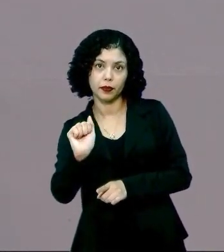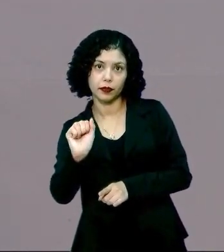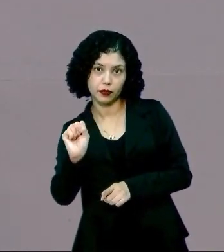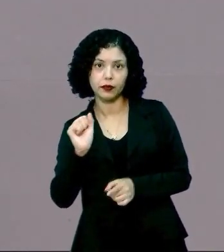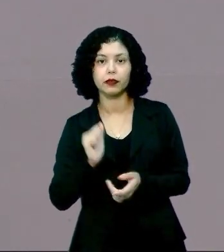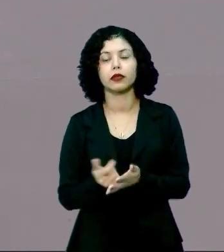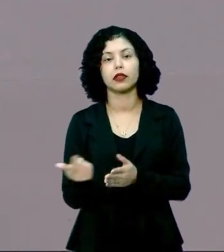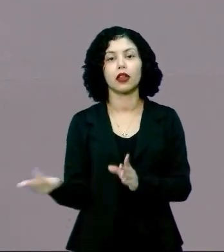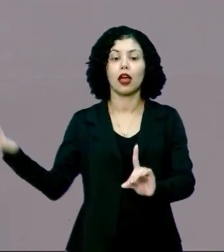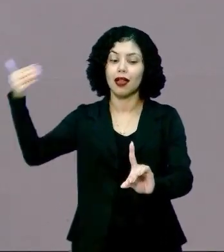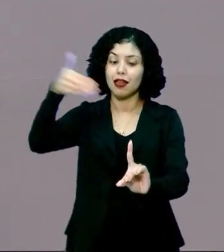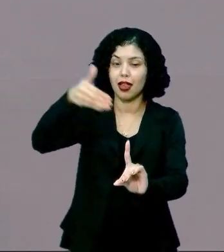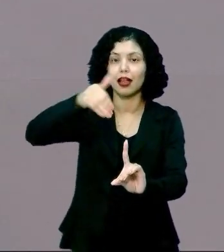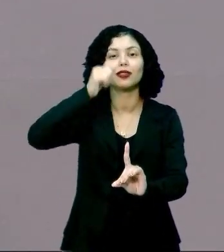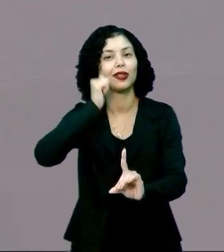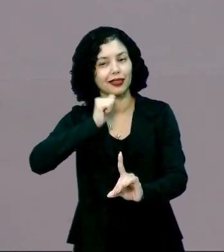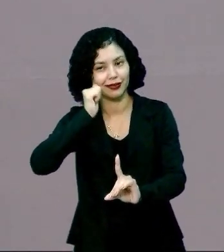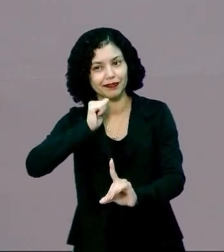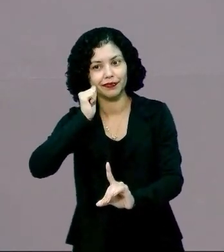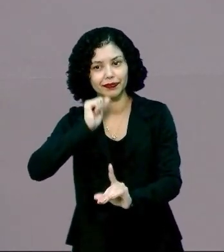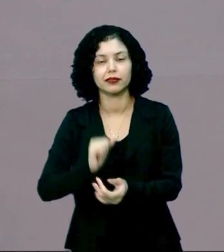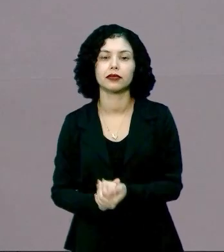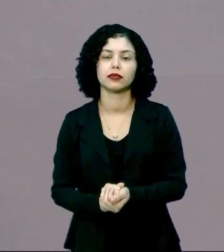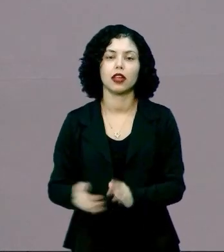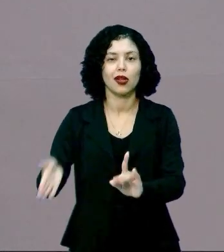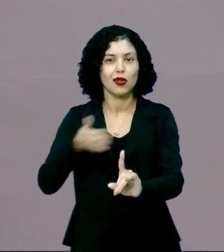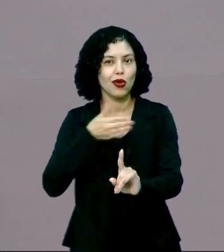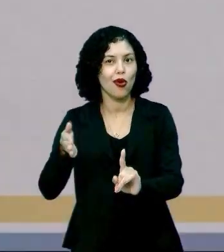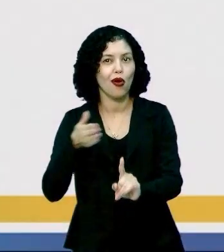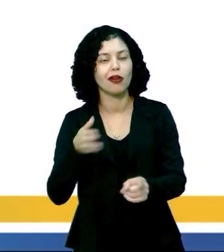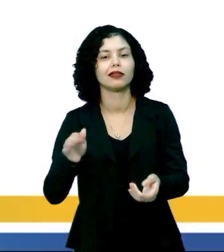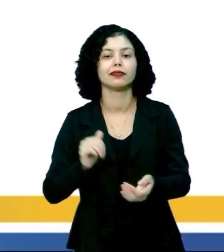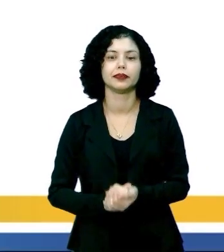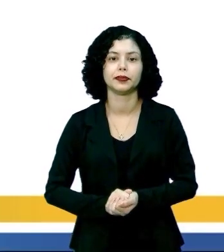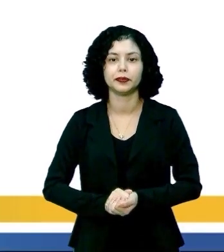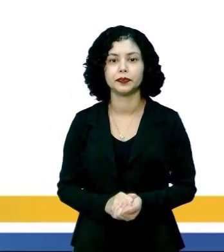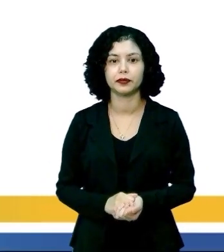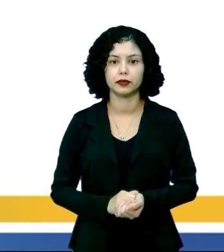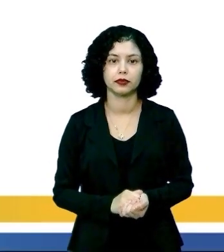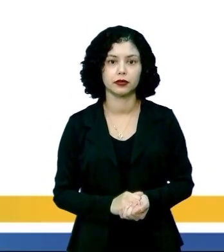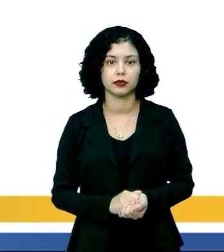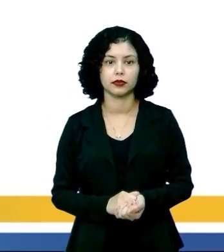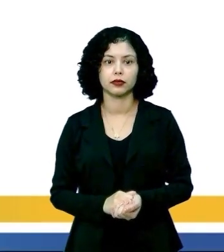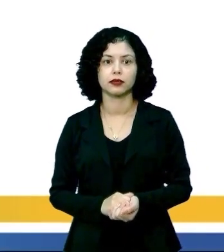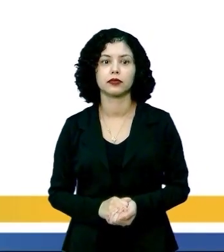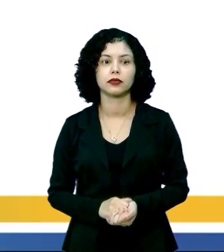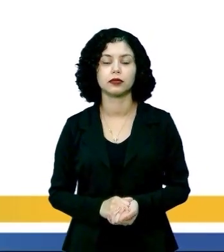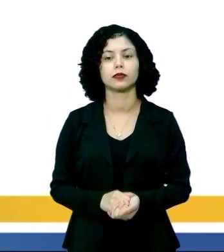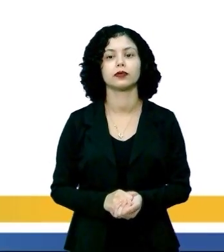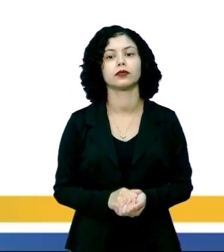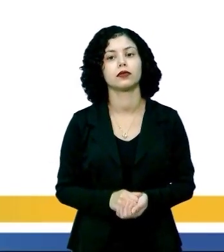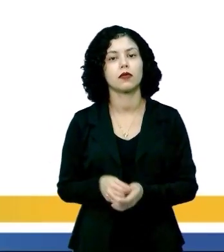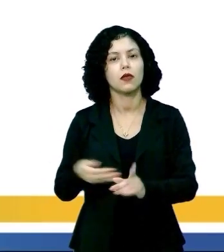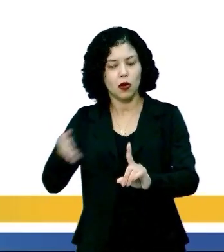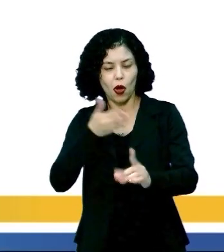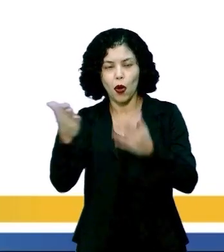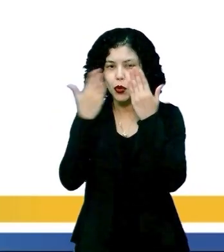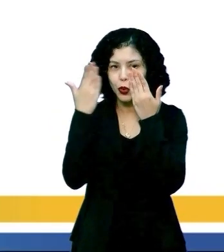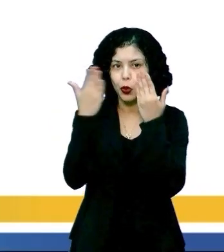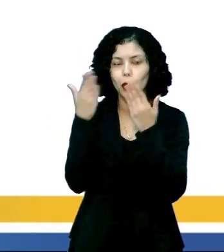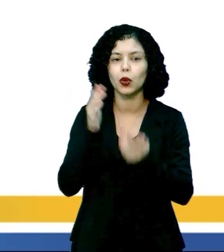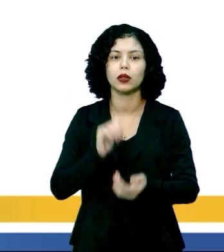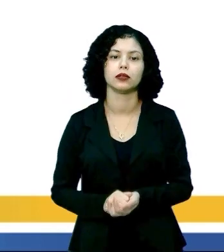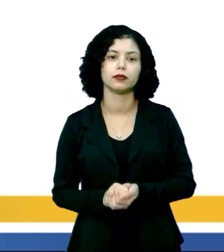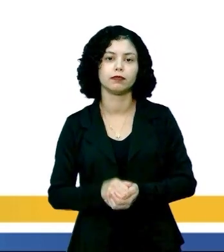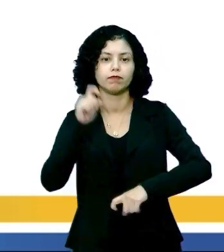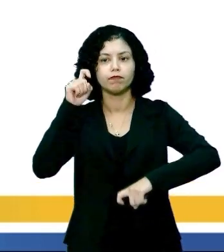faz referência direta às mulheres que sofrem violência doméstica. Essas são alvos de torturas